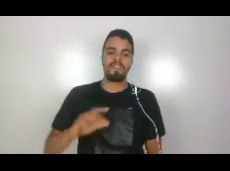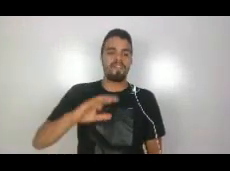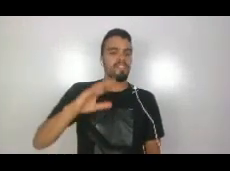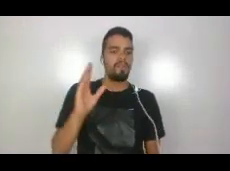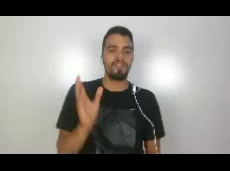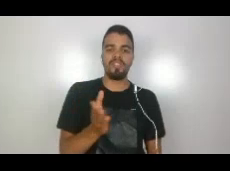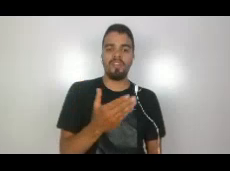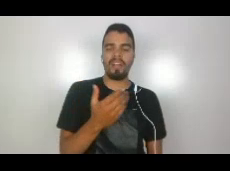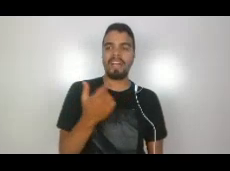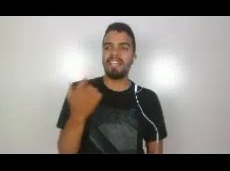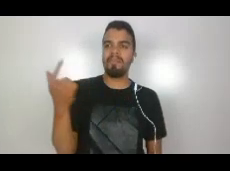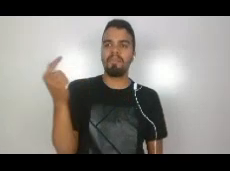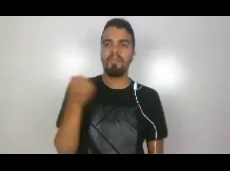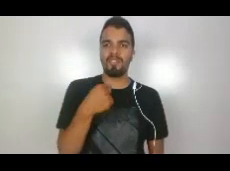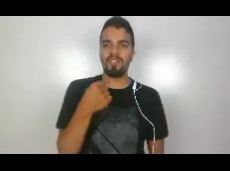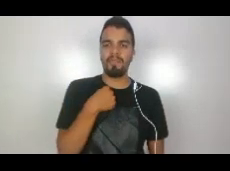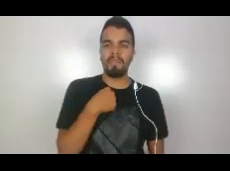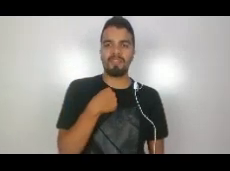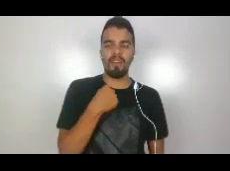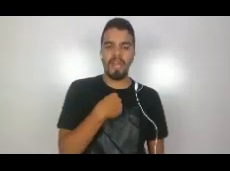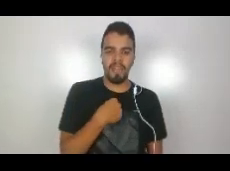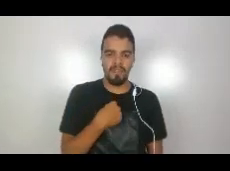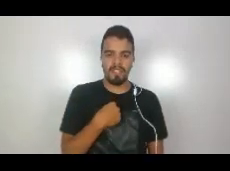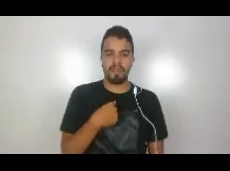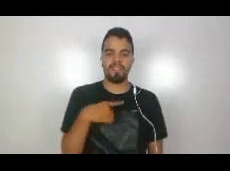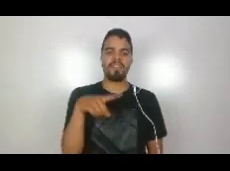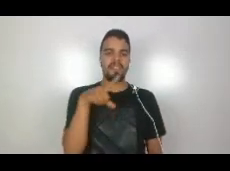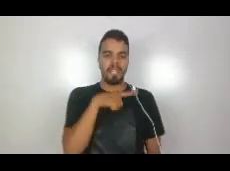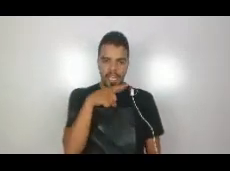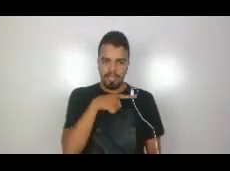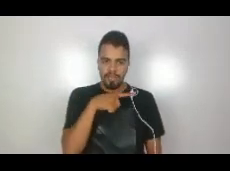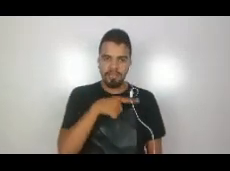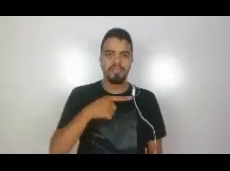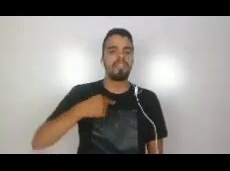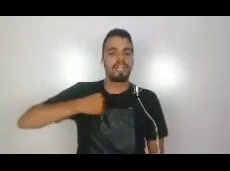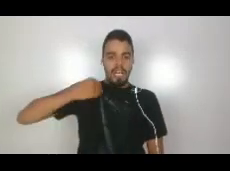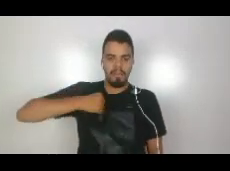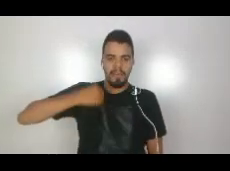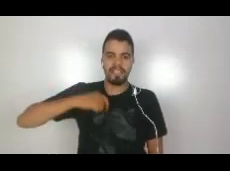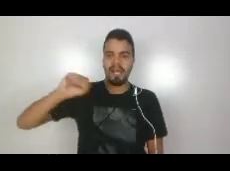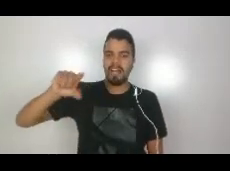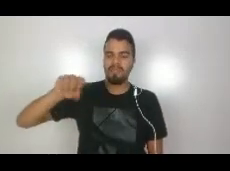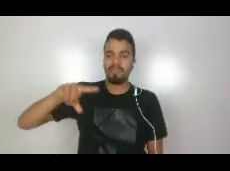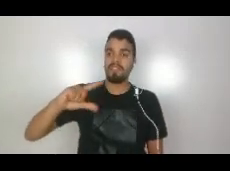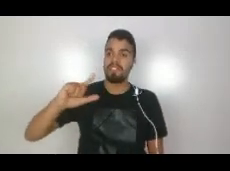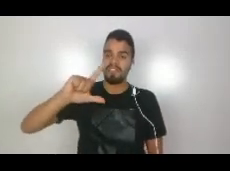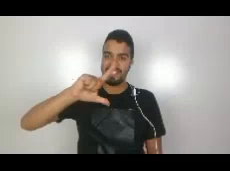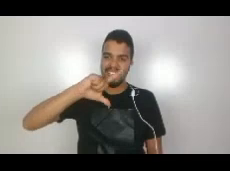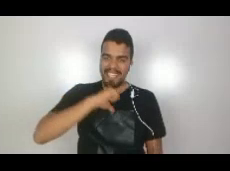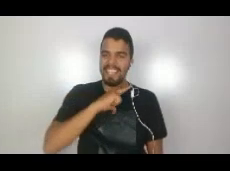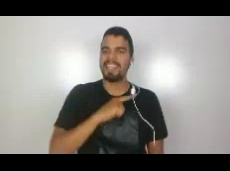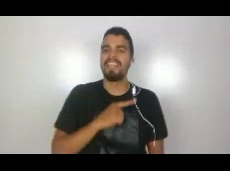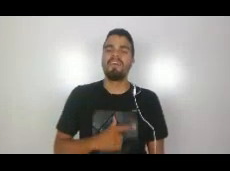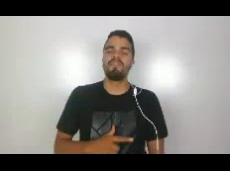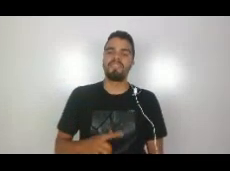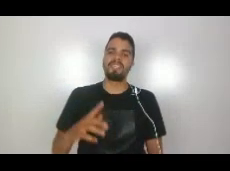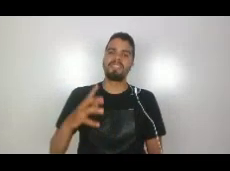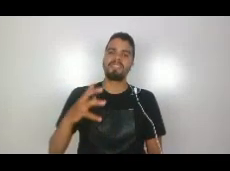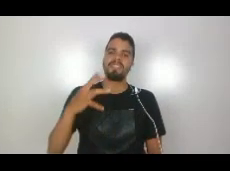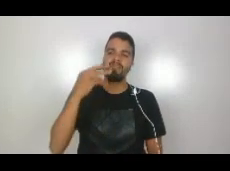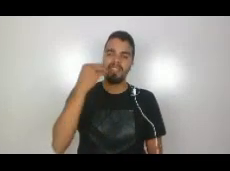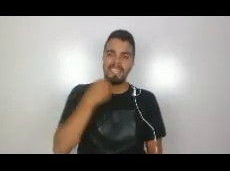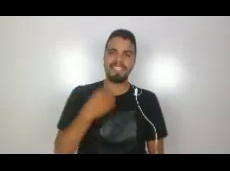Ou às vezes você não pode colocar nenhum pronome pessoal eu, você pode só tenho camisa azul, porque você fazendo aqui,